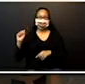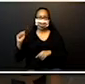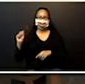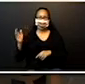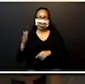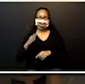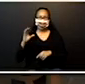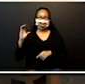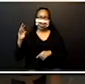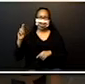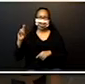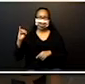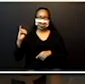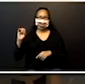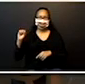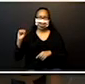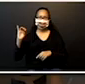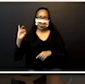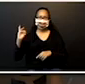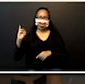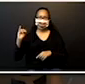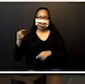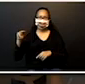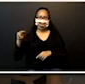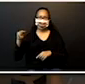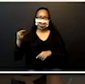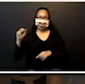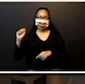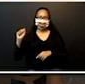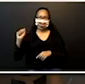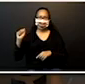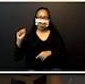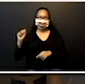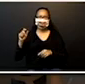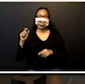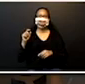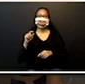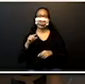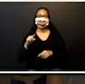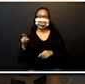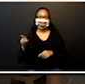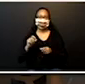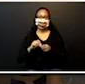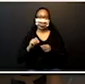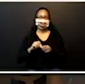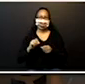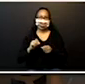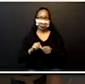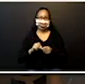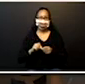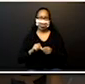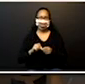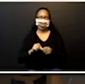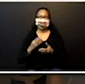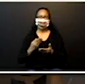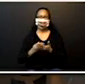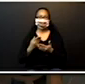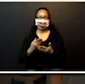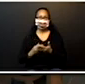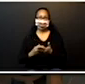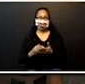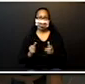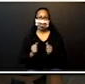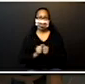primeira aula, já fez as correções, já fez com o seu professor também as interações no seu grupo, no